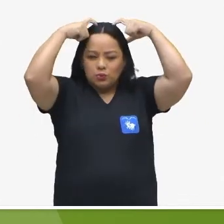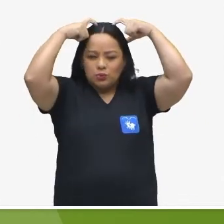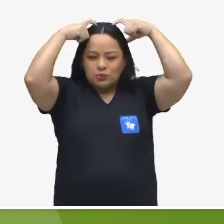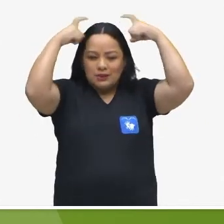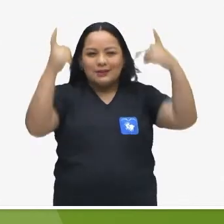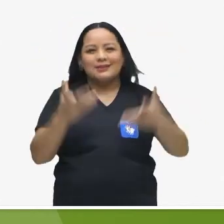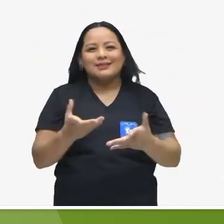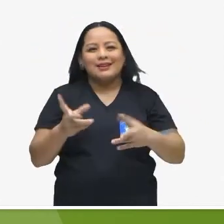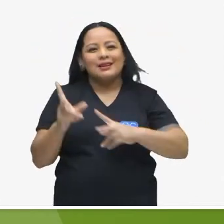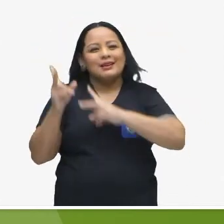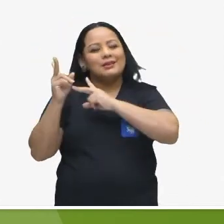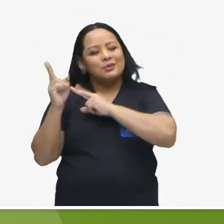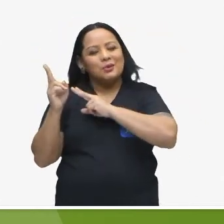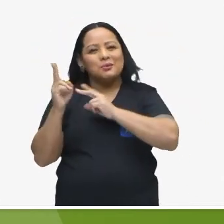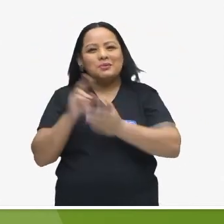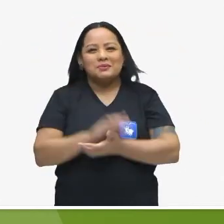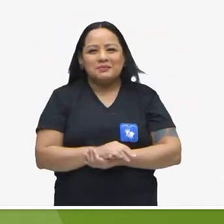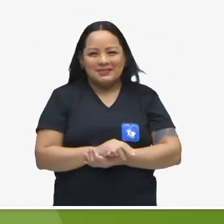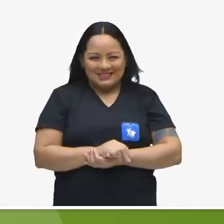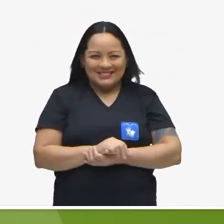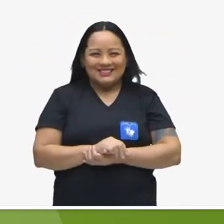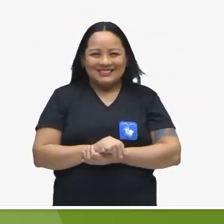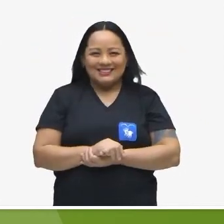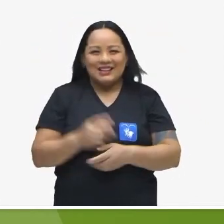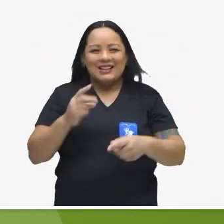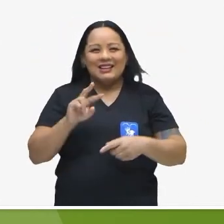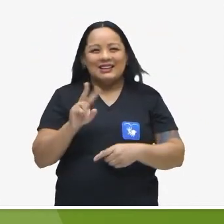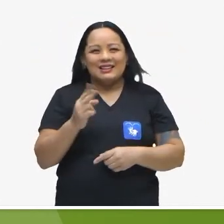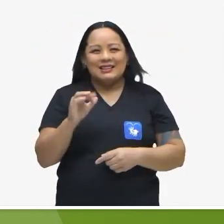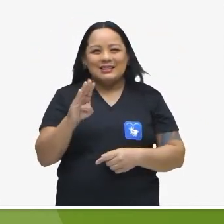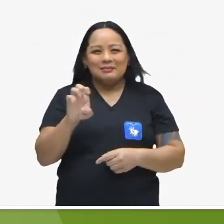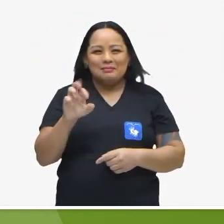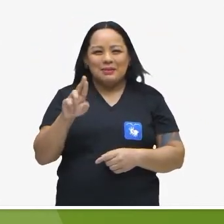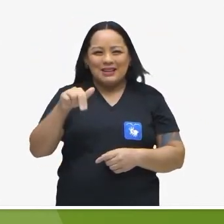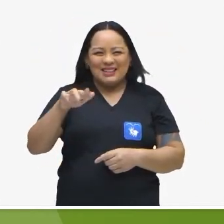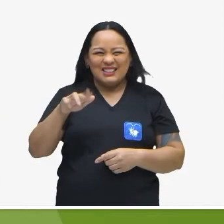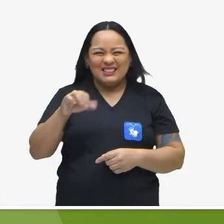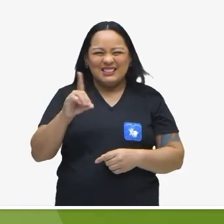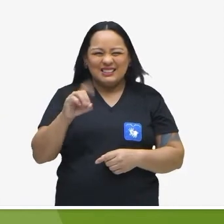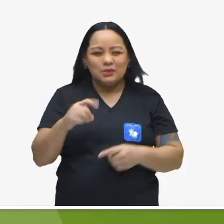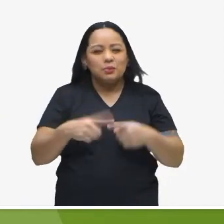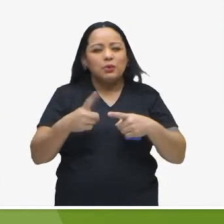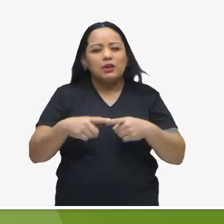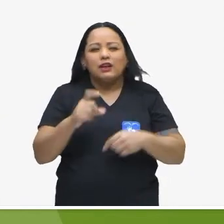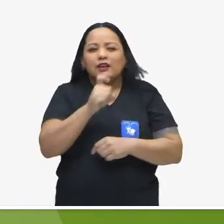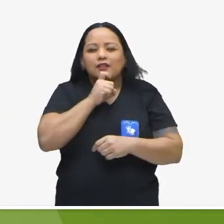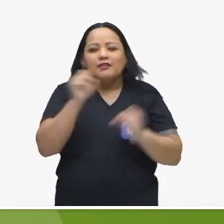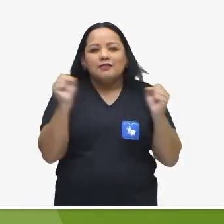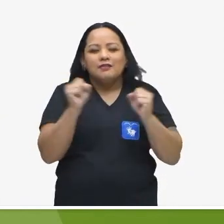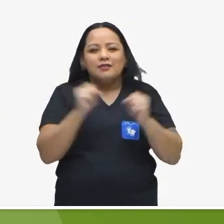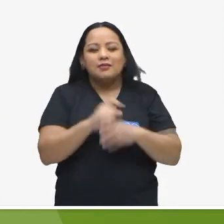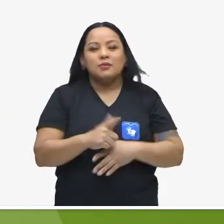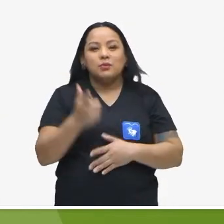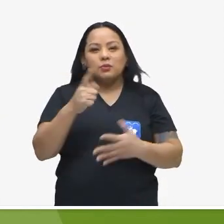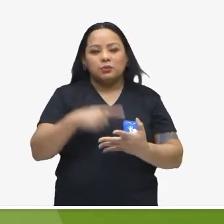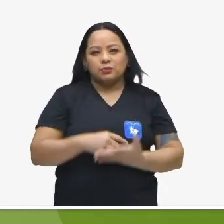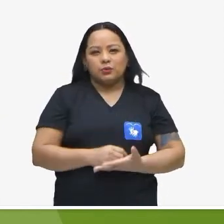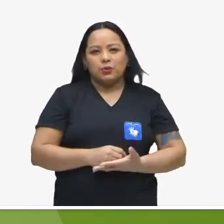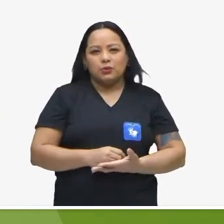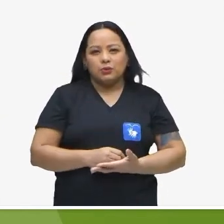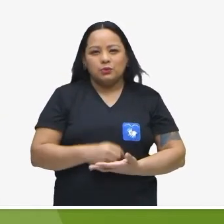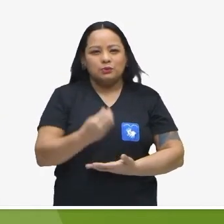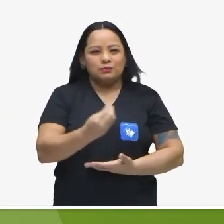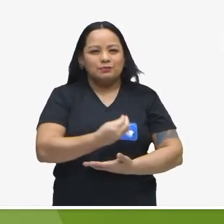imagem, o urso está hibernando porque ele está com muito frio, certo? Outro fator abiótico importante é